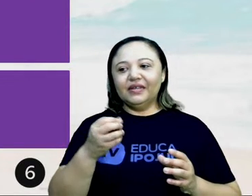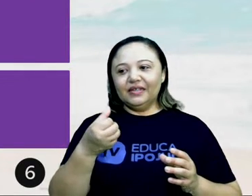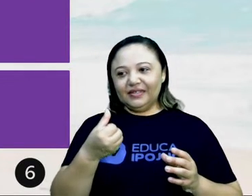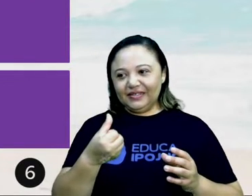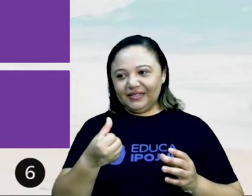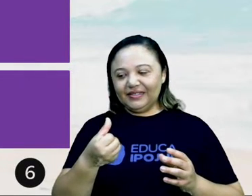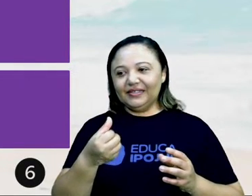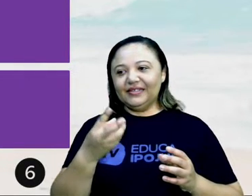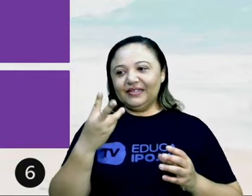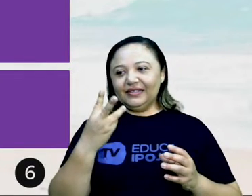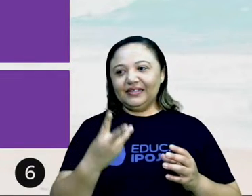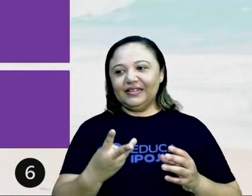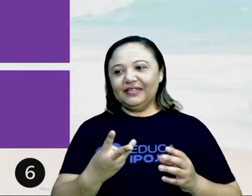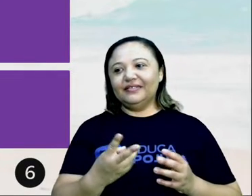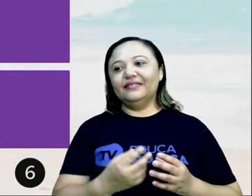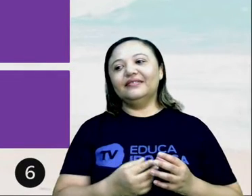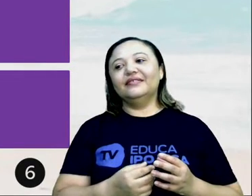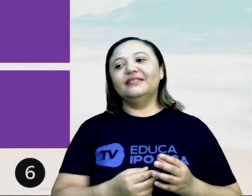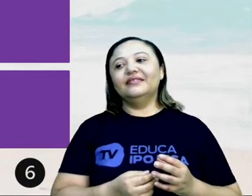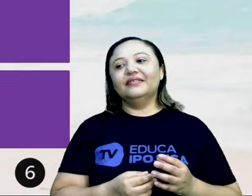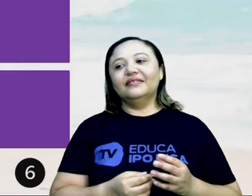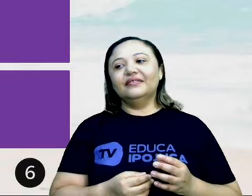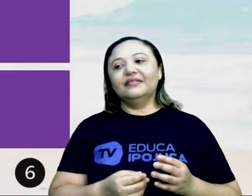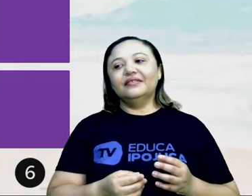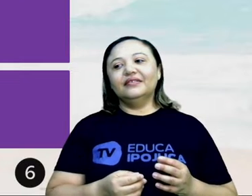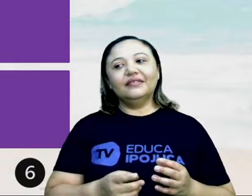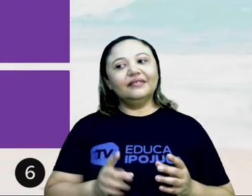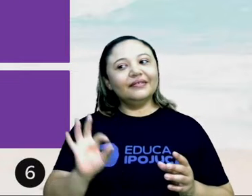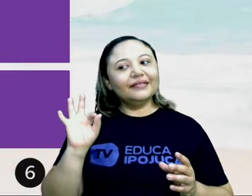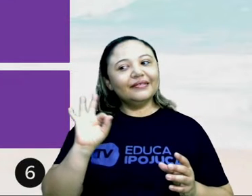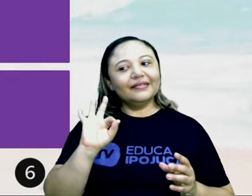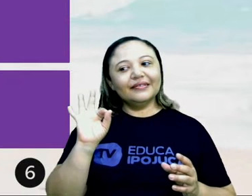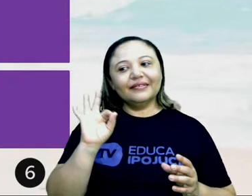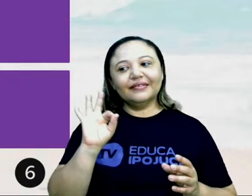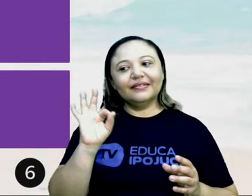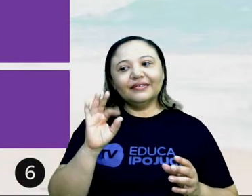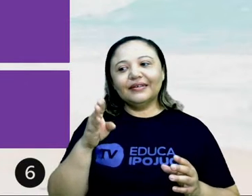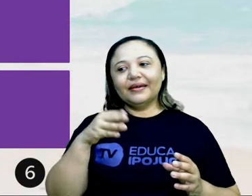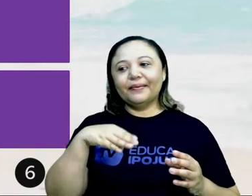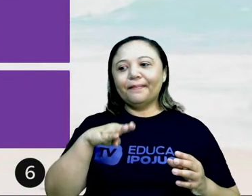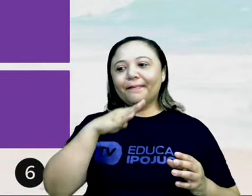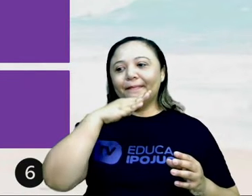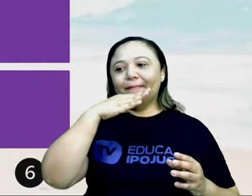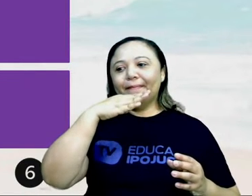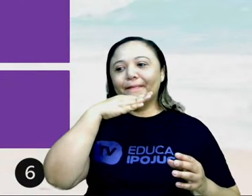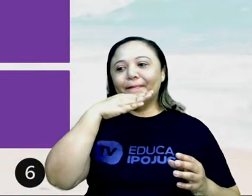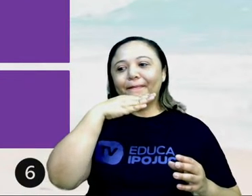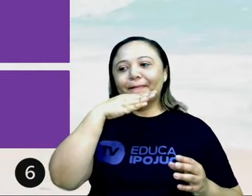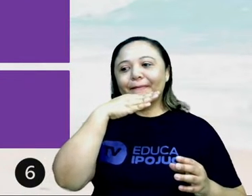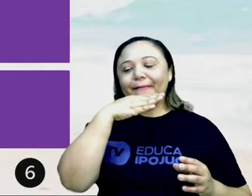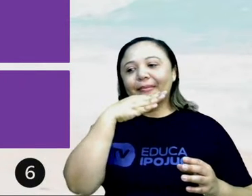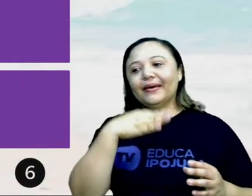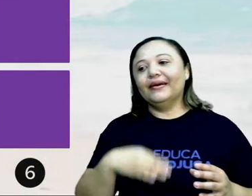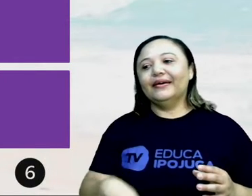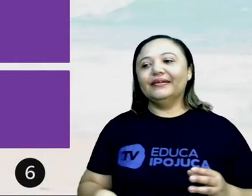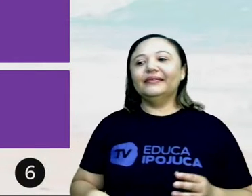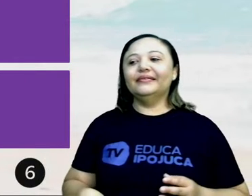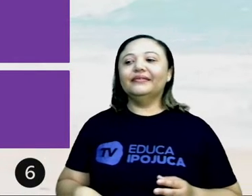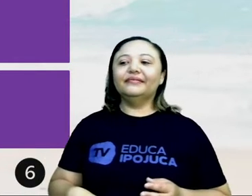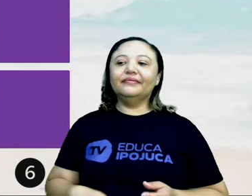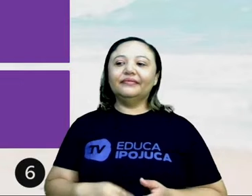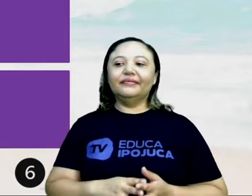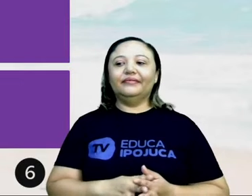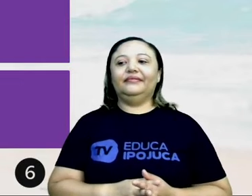na linha 3, tá certo? E aqui, opa, tem manga. Então, nesse caso, a gente não